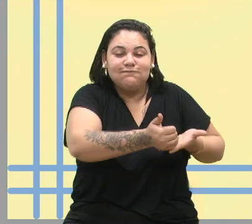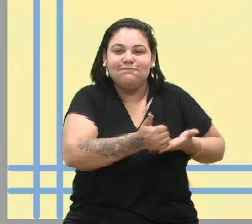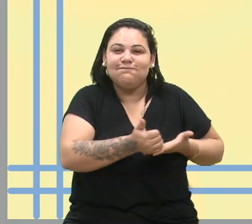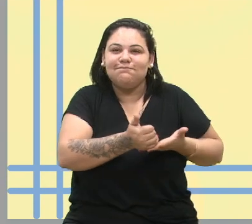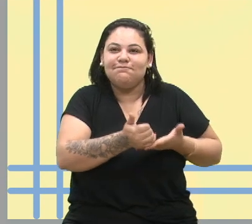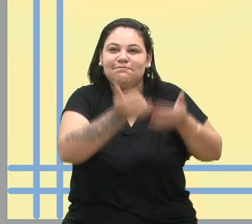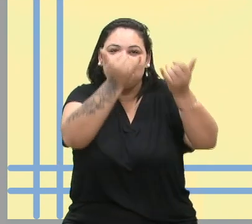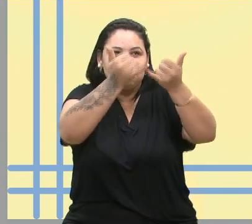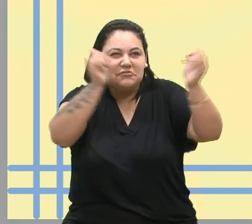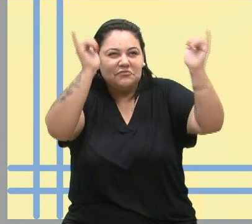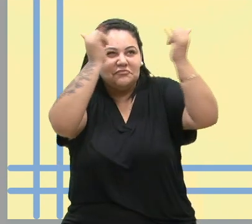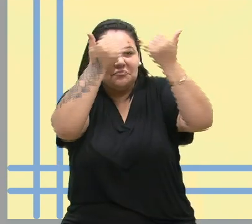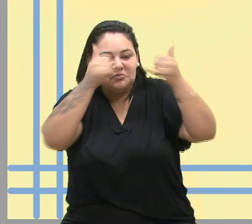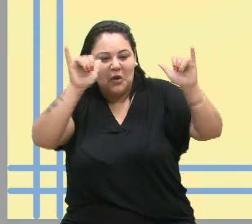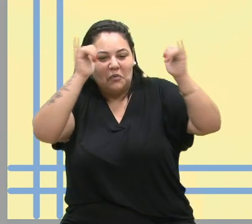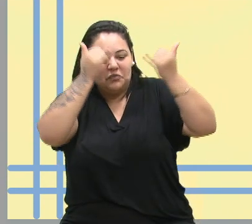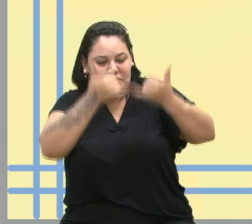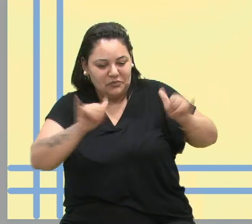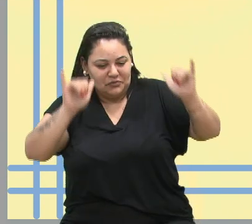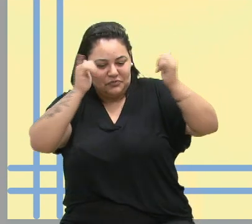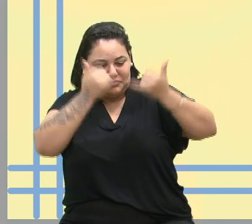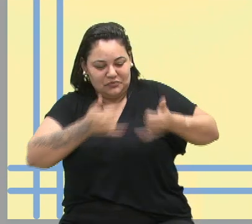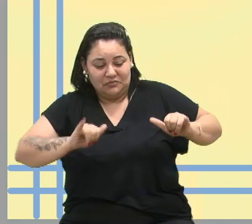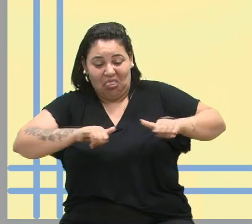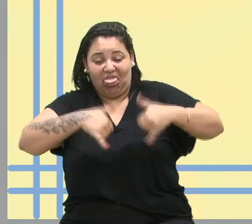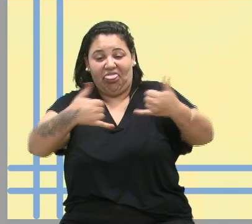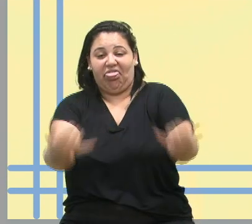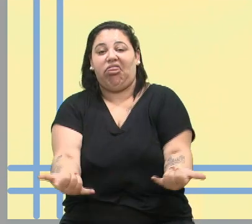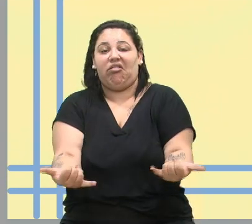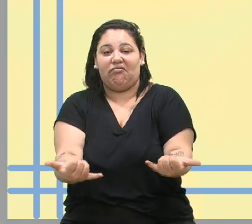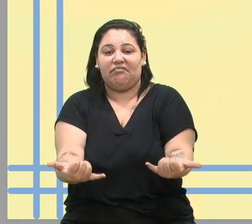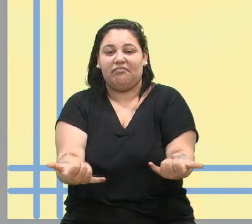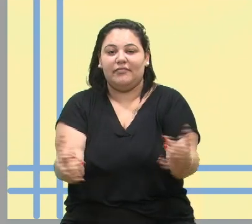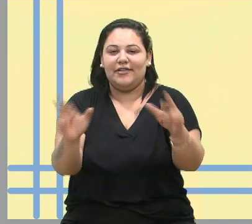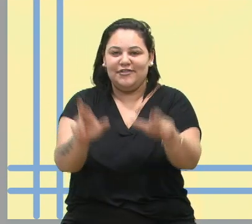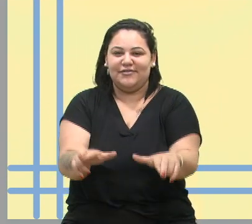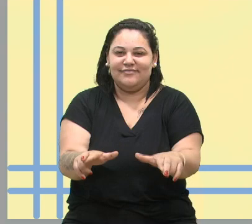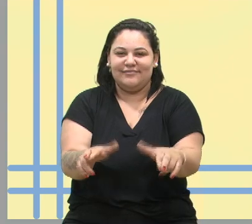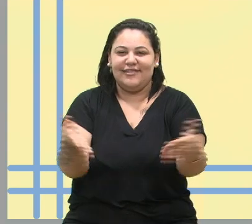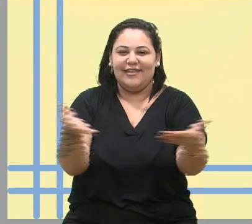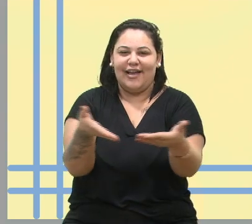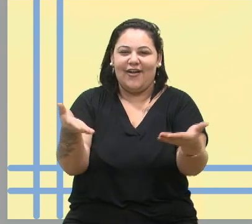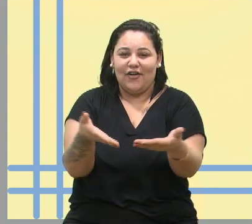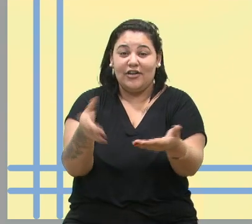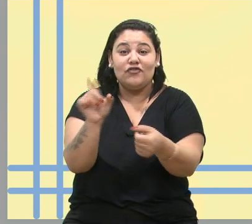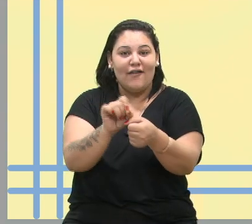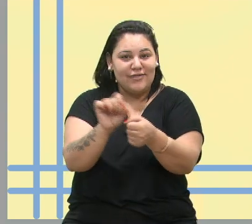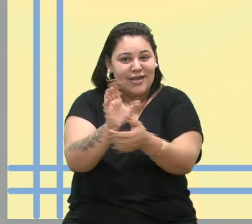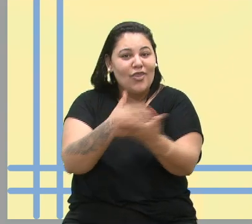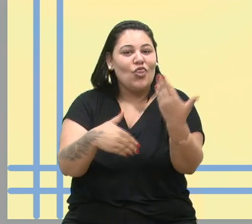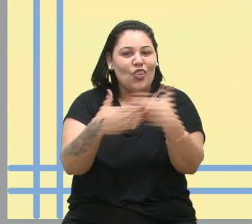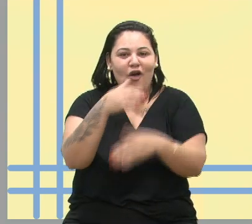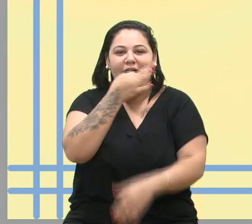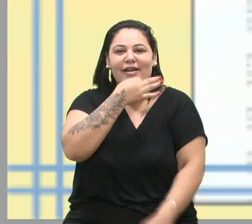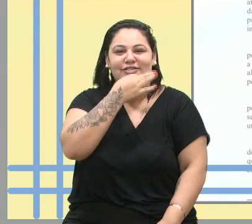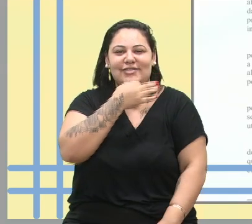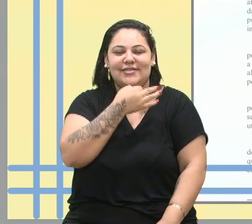de cabos e fios caídos na nossa região. E isso vai se estender por toda a cidade.